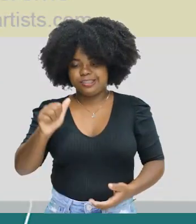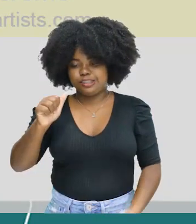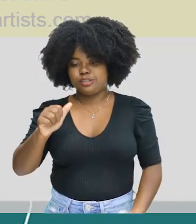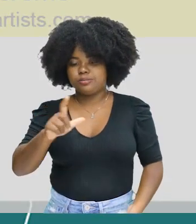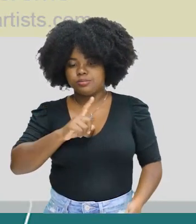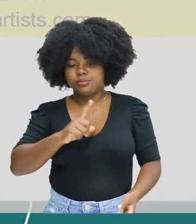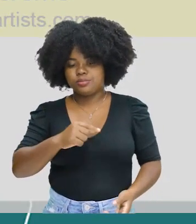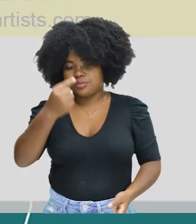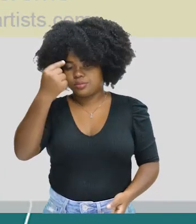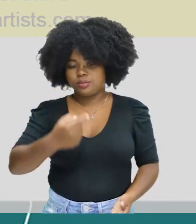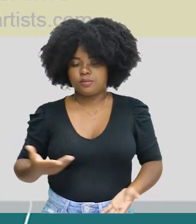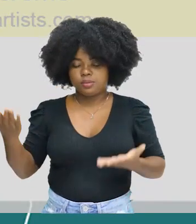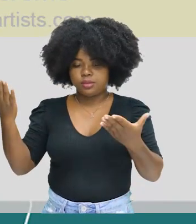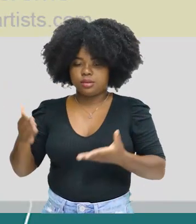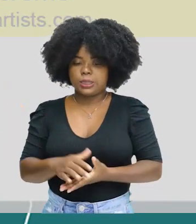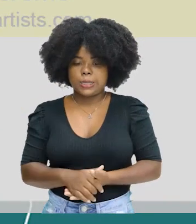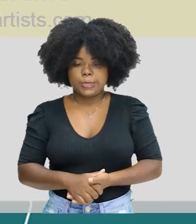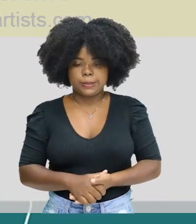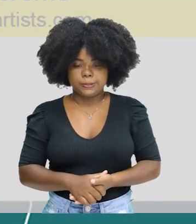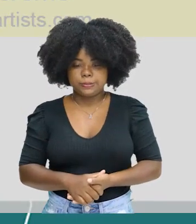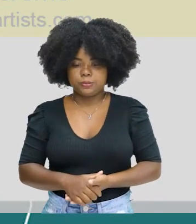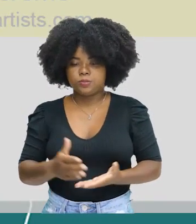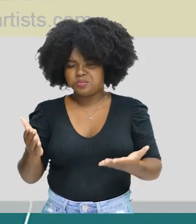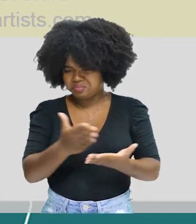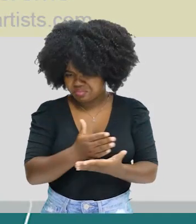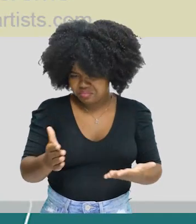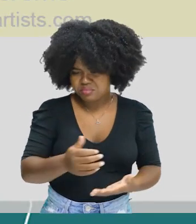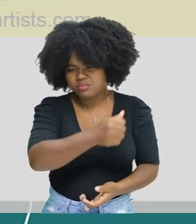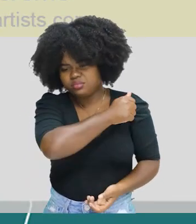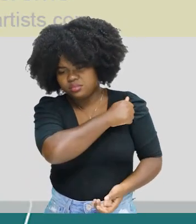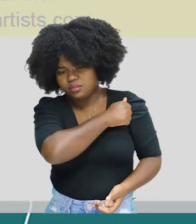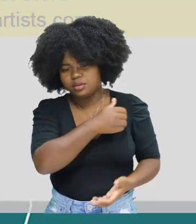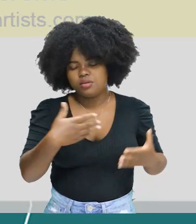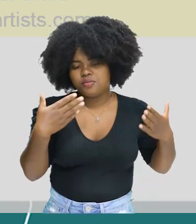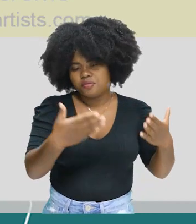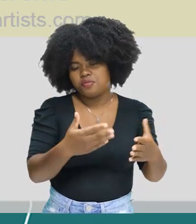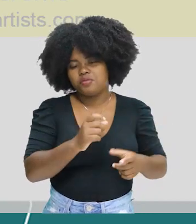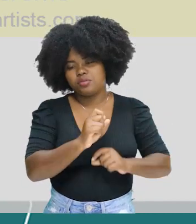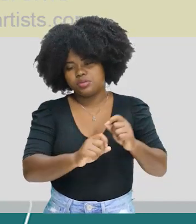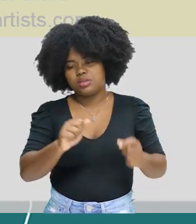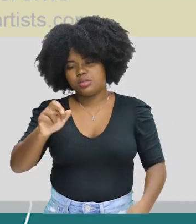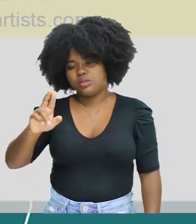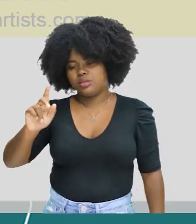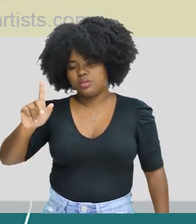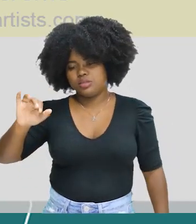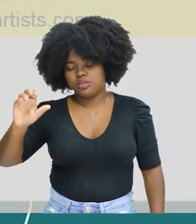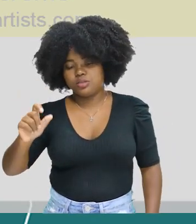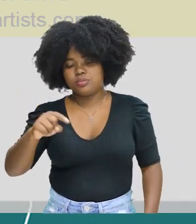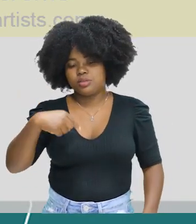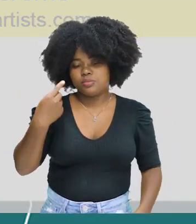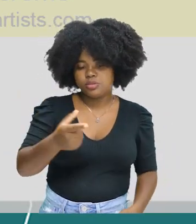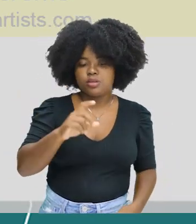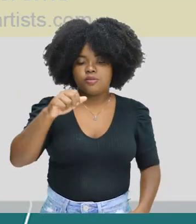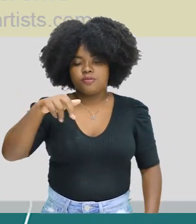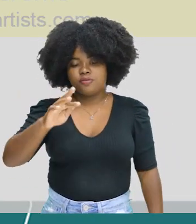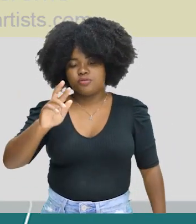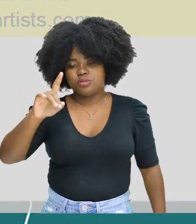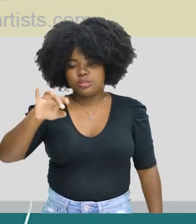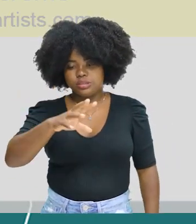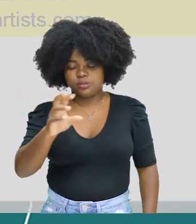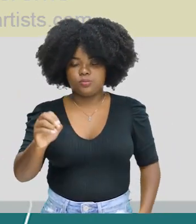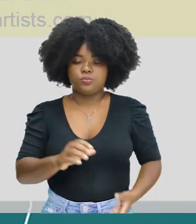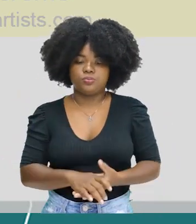Eu mostrei aqui a imagem. Inclusive, eu tenho alguns alunos que trabalham diretamente com modelagem em argila para depois fazer a fundição. Aqui